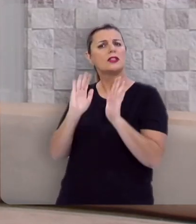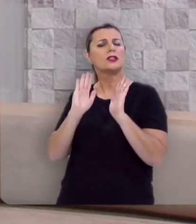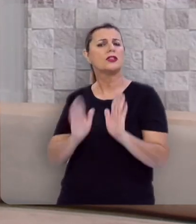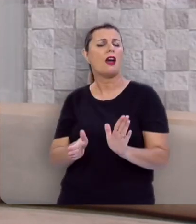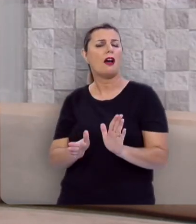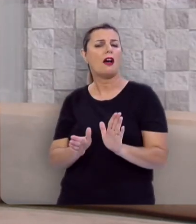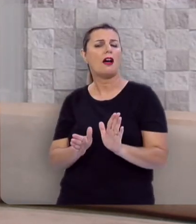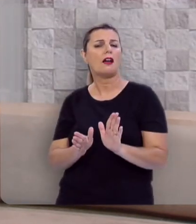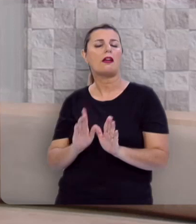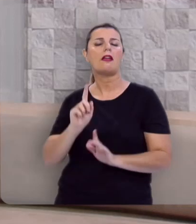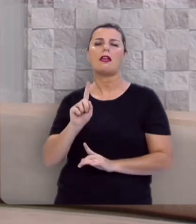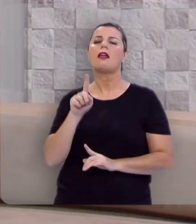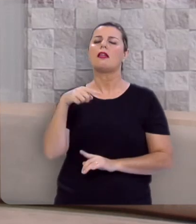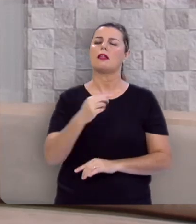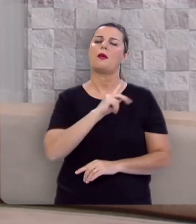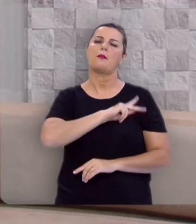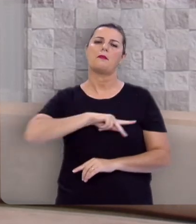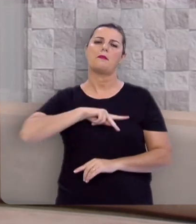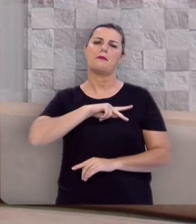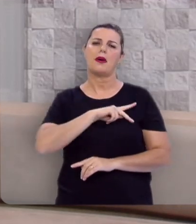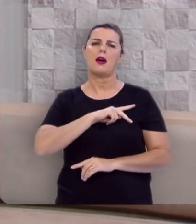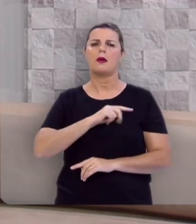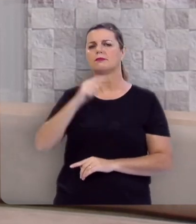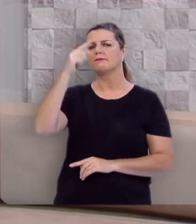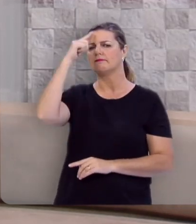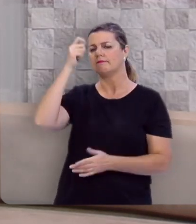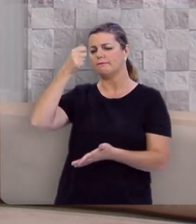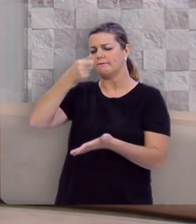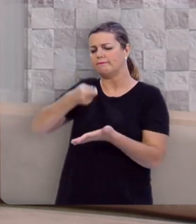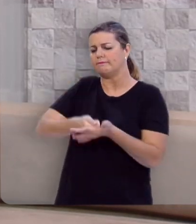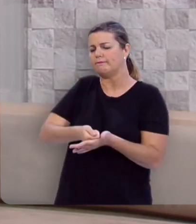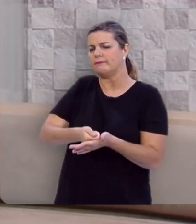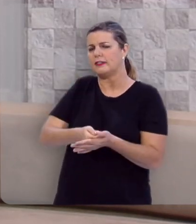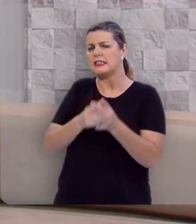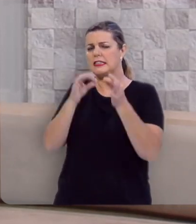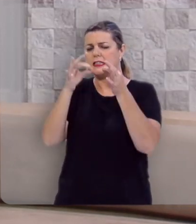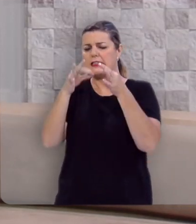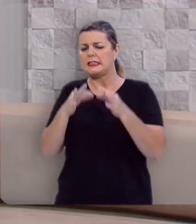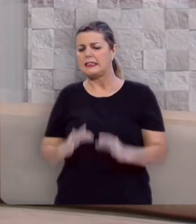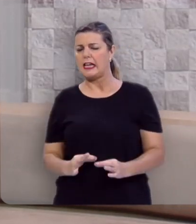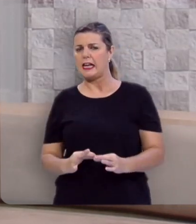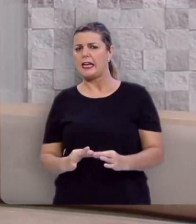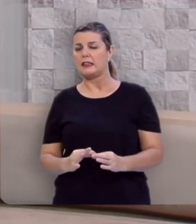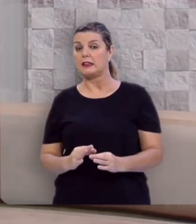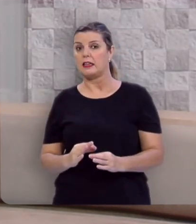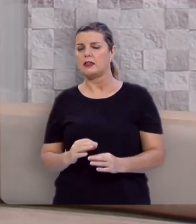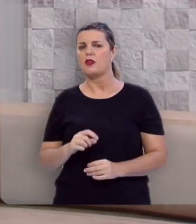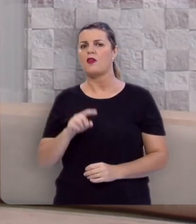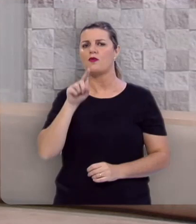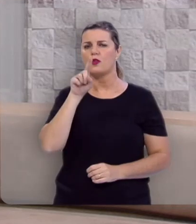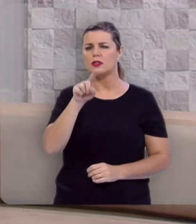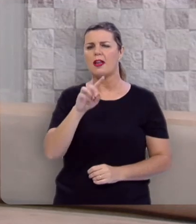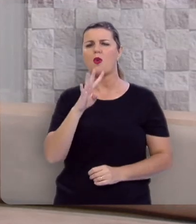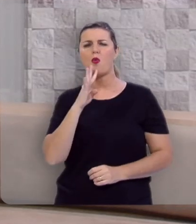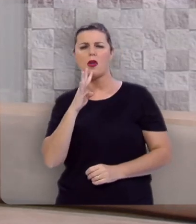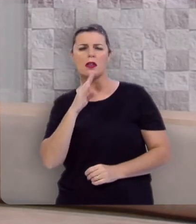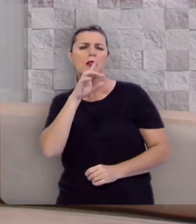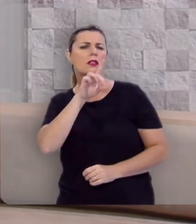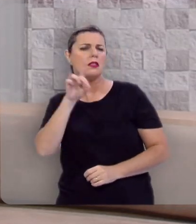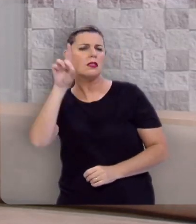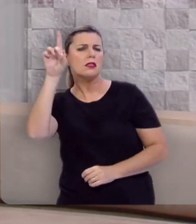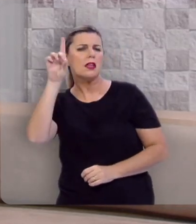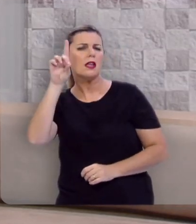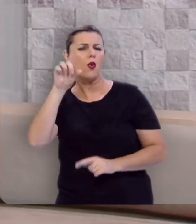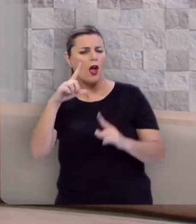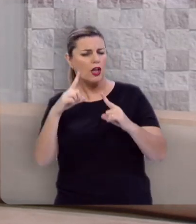decidido. Então, Paulo coloca esta convicção plena e maiúscula de que se você foi conhecido por